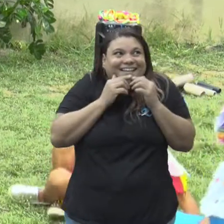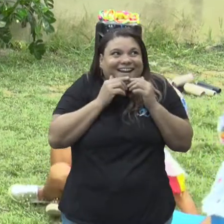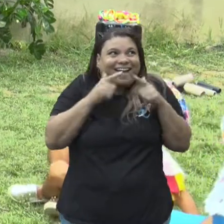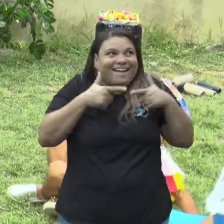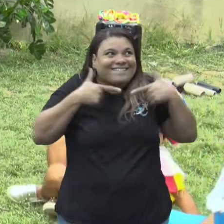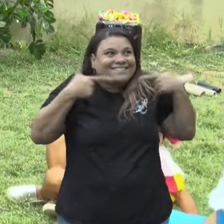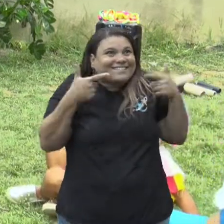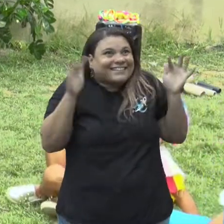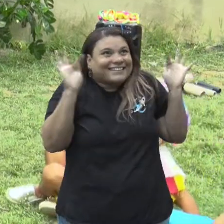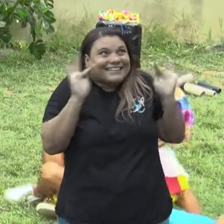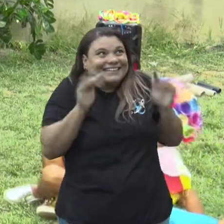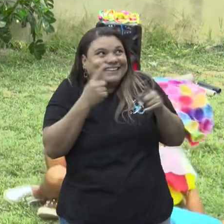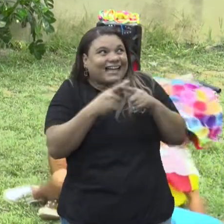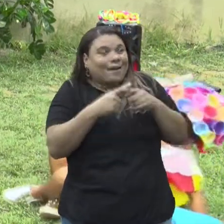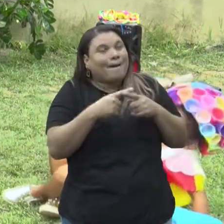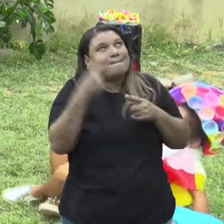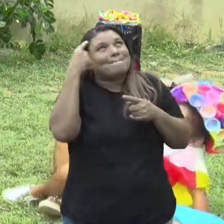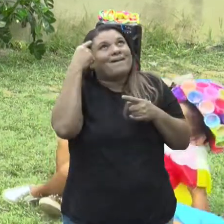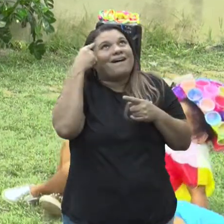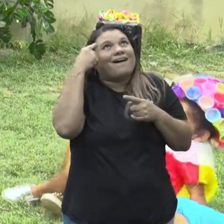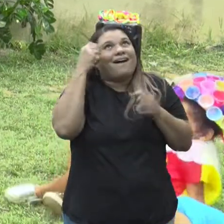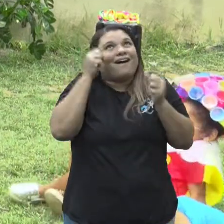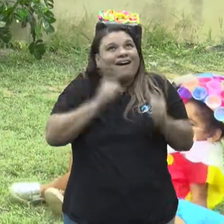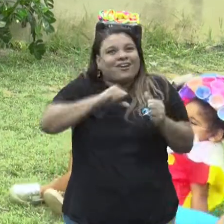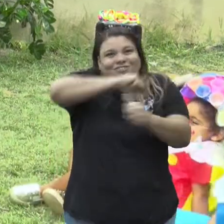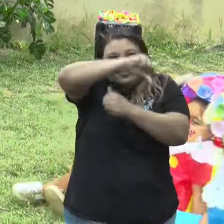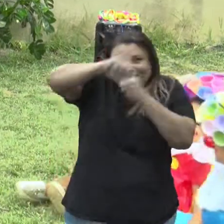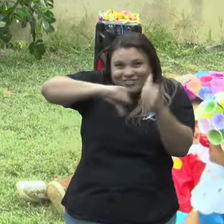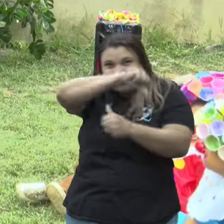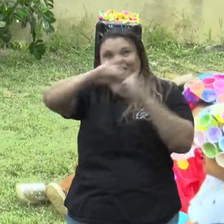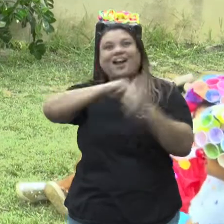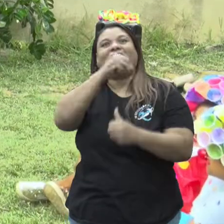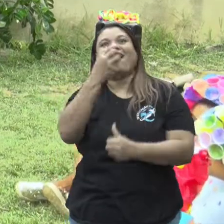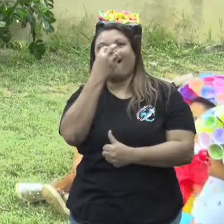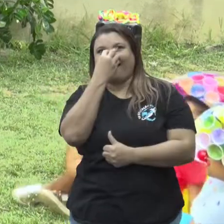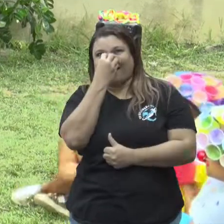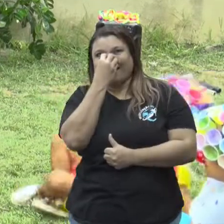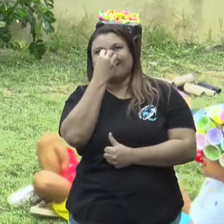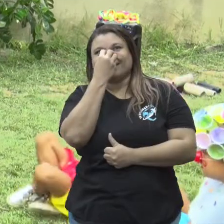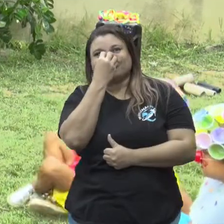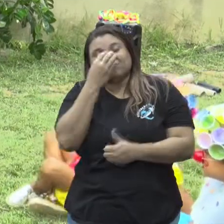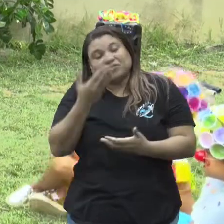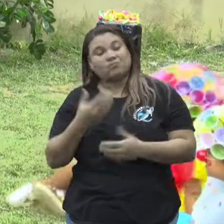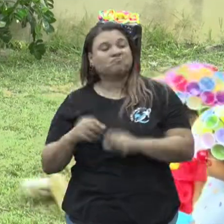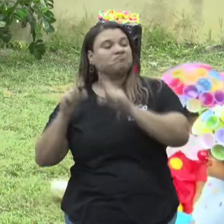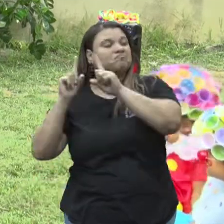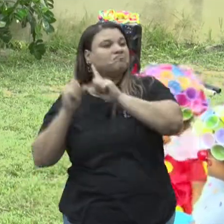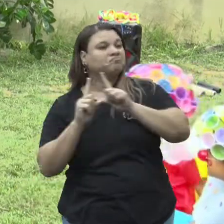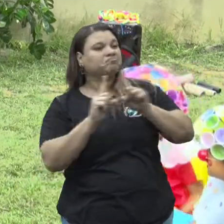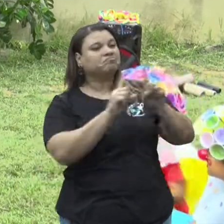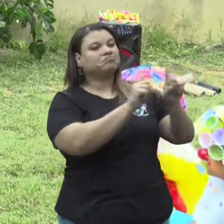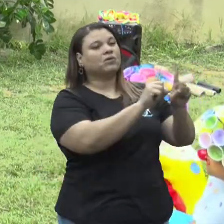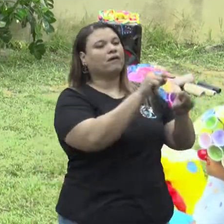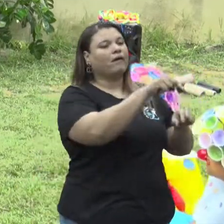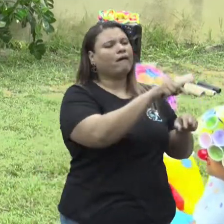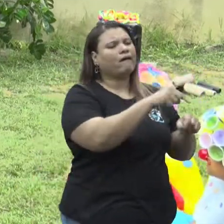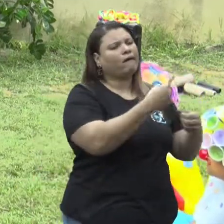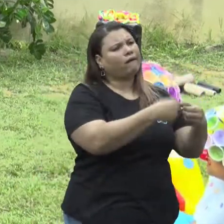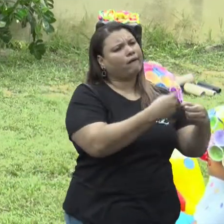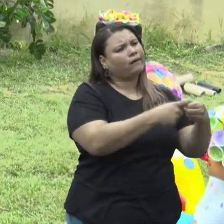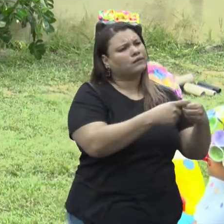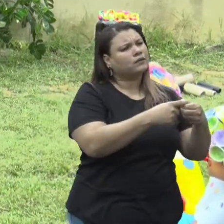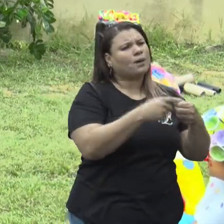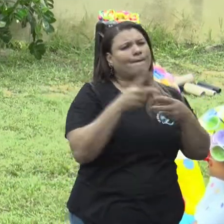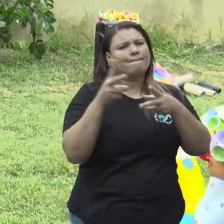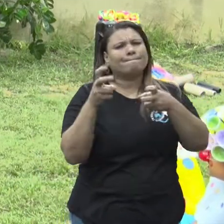o nariz dele. E o palhaço Pirulito chegou na cidade de Narizolândia. E tinha